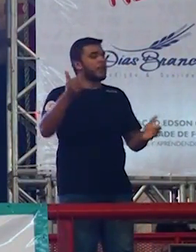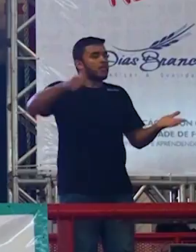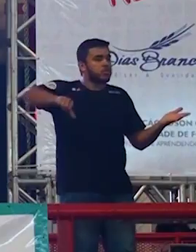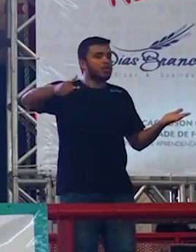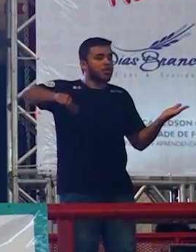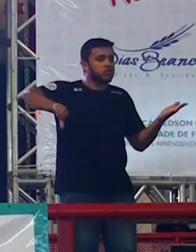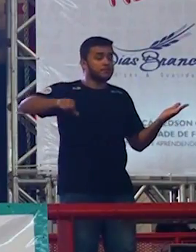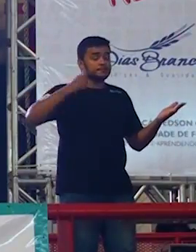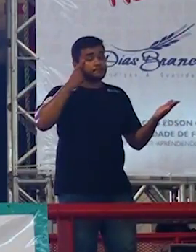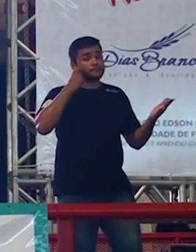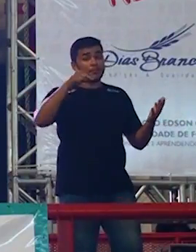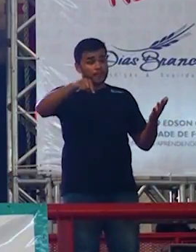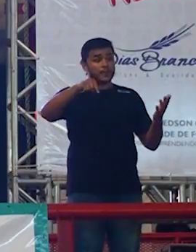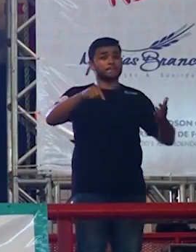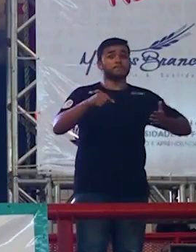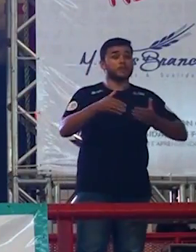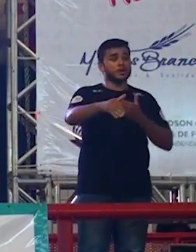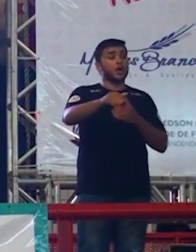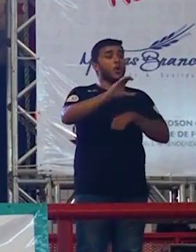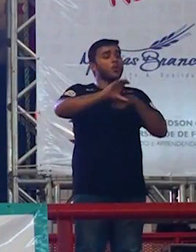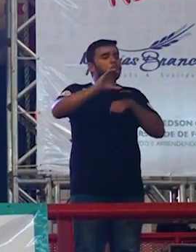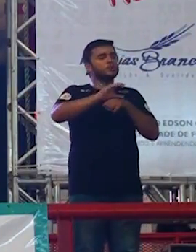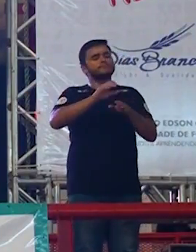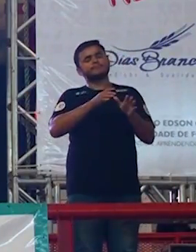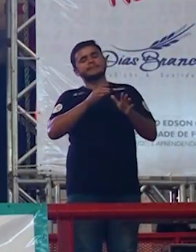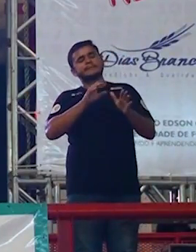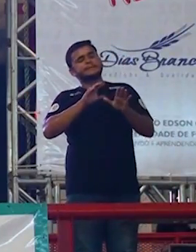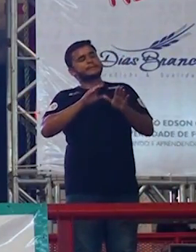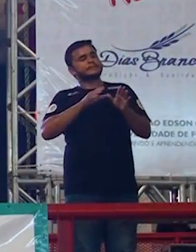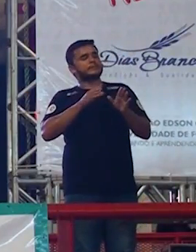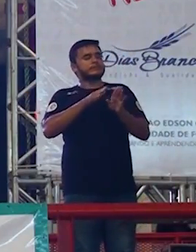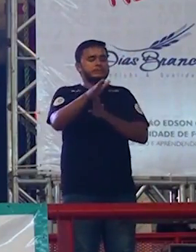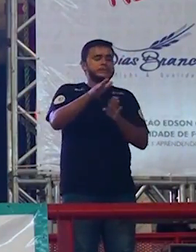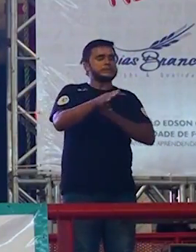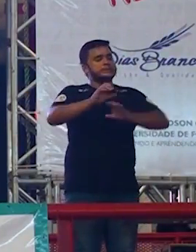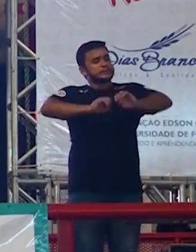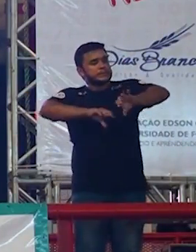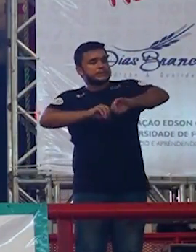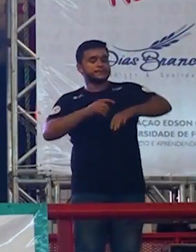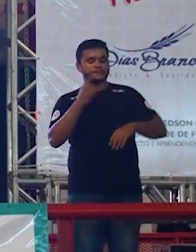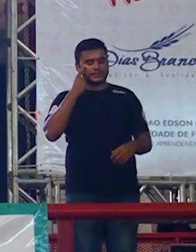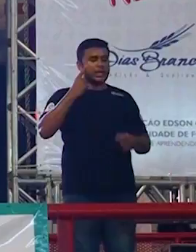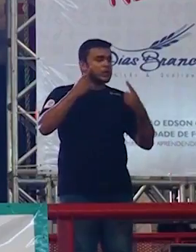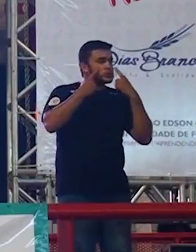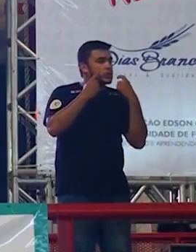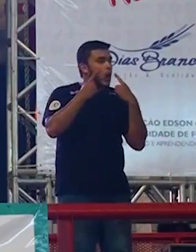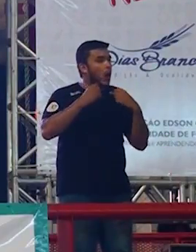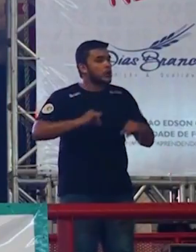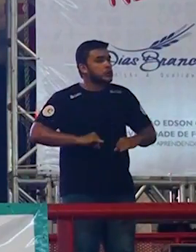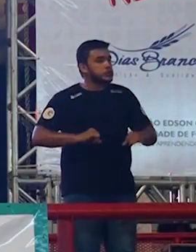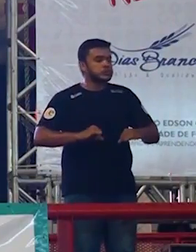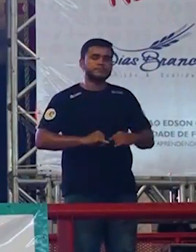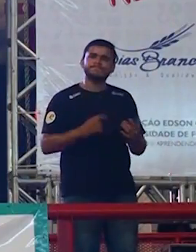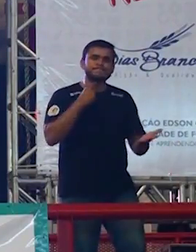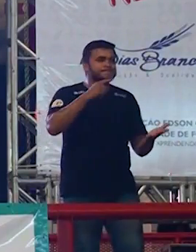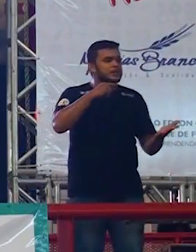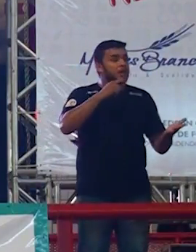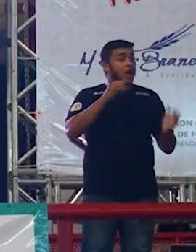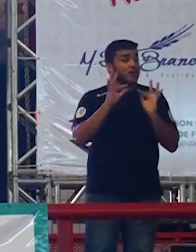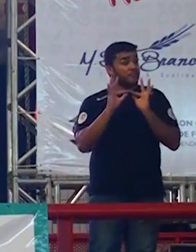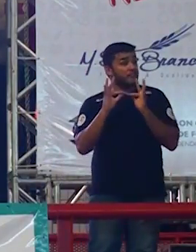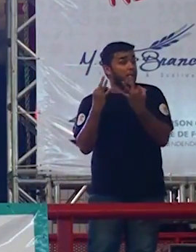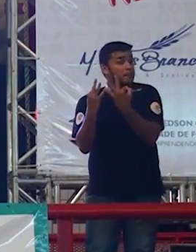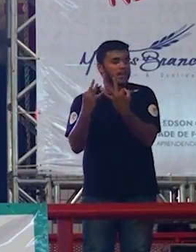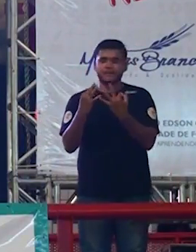vários anos em cursinhos aqui de Fortaleza. E às vezes ele chegava para mim quase chorando: Alexandre, a minha família quer